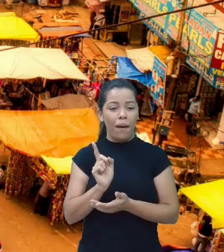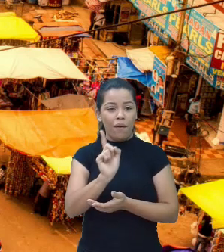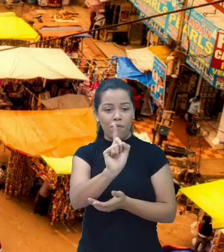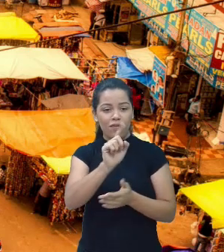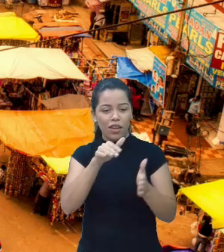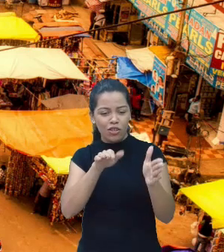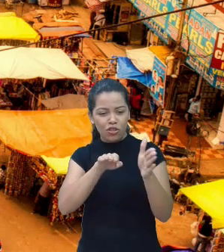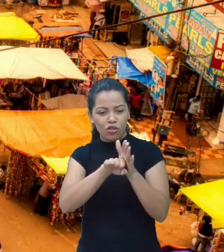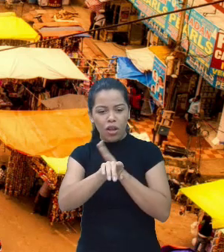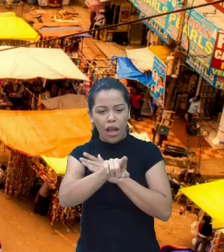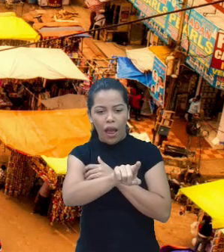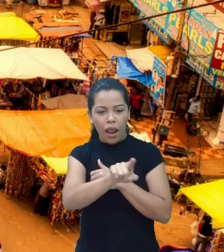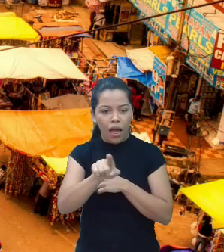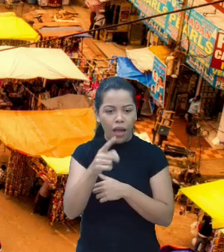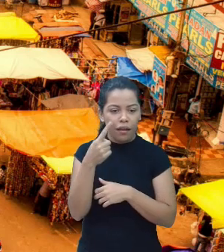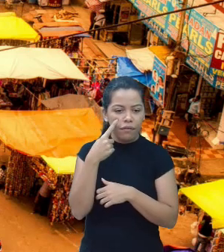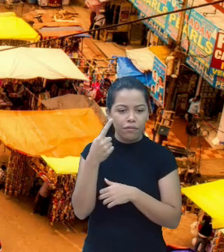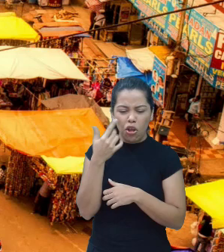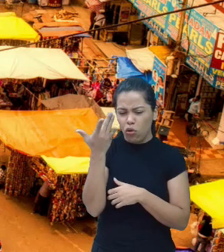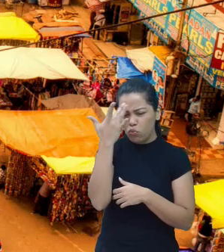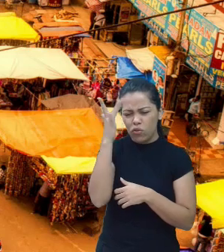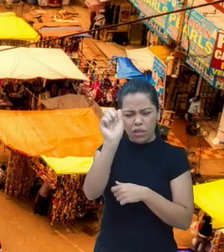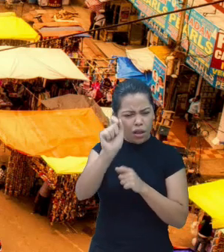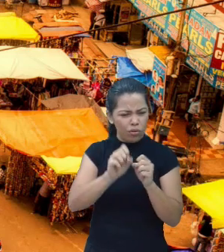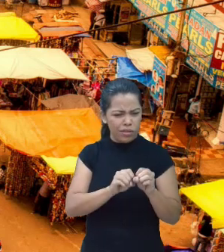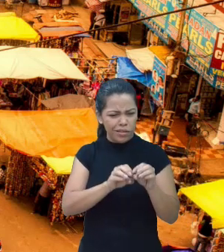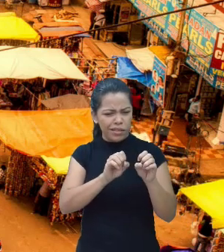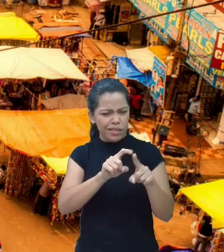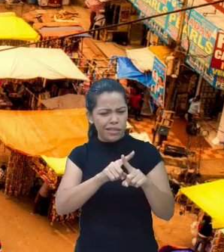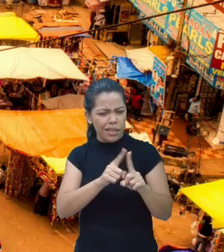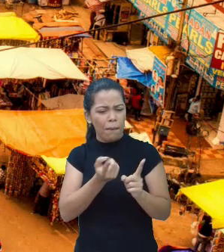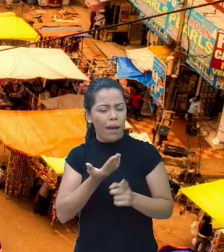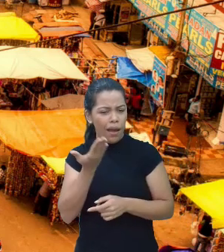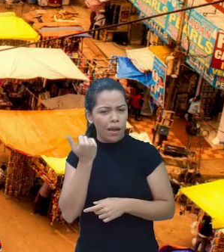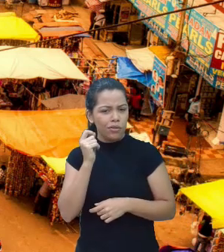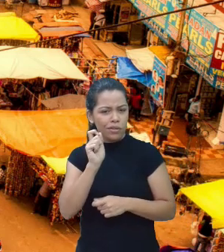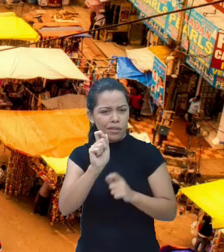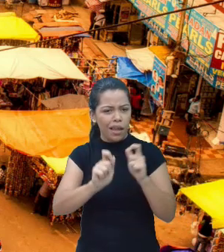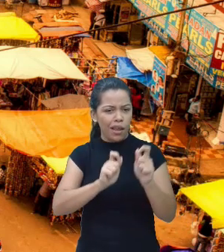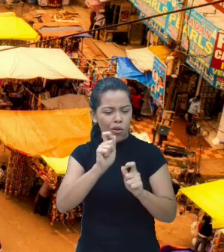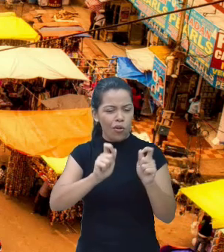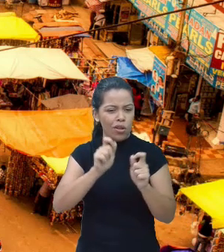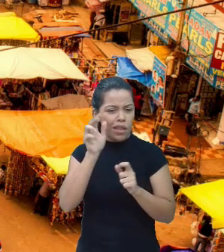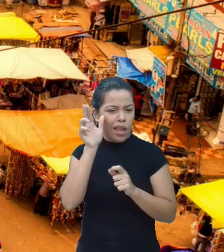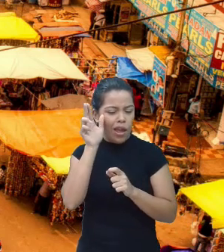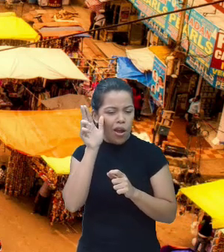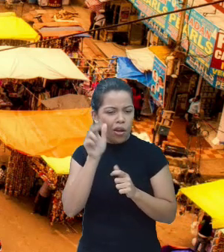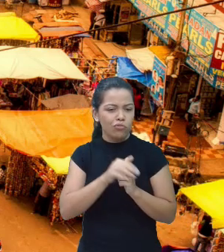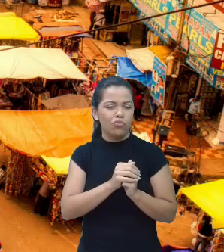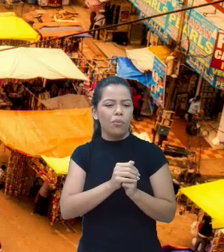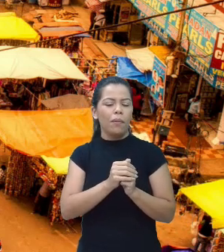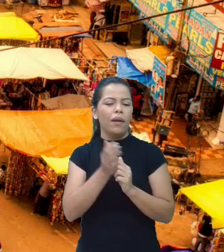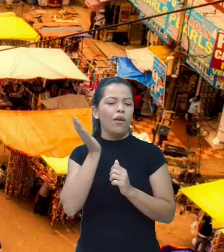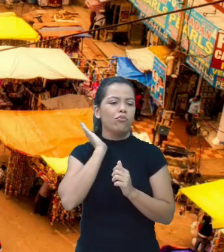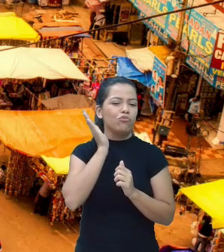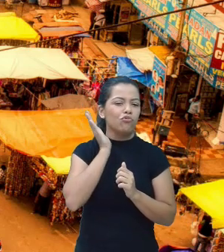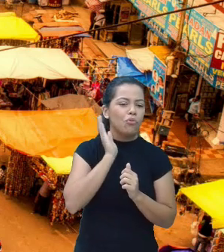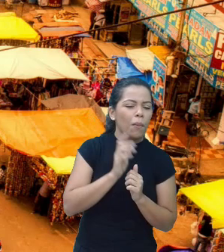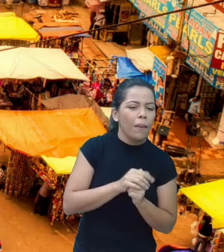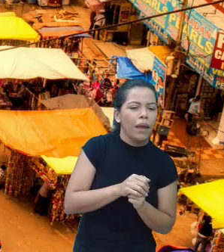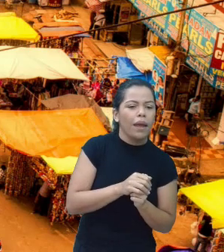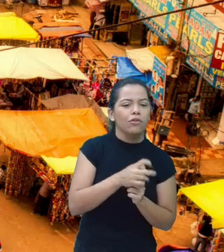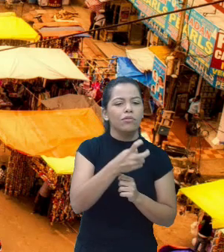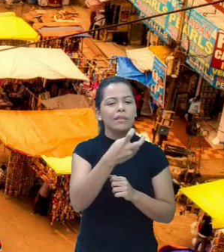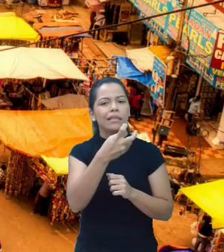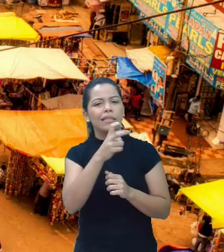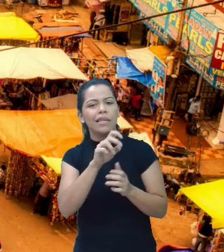ao danado, eu não sei quem diabo ensina, eu só sei que baixa a crina, entre 5 e 5 e meia, lancha,